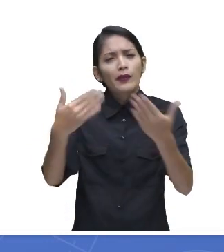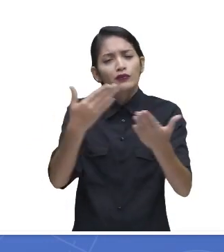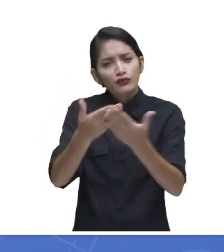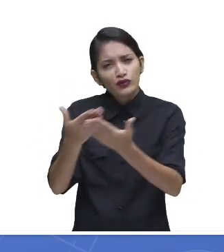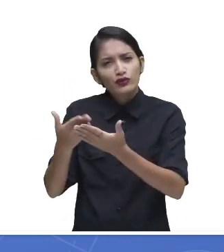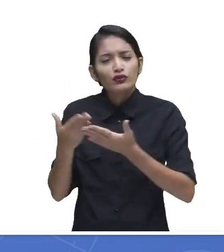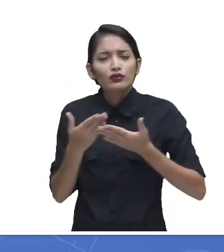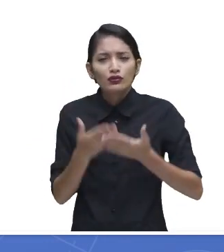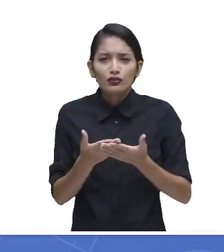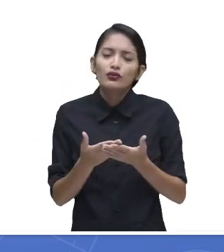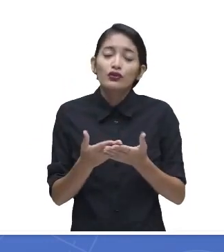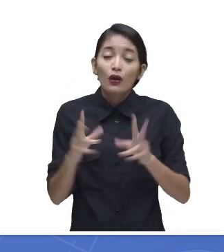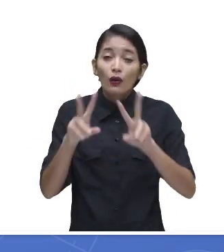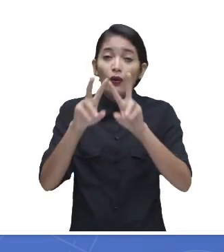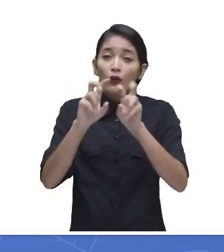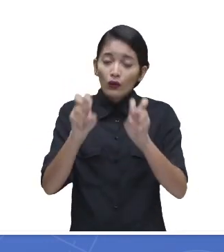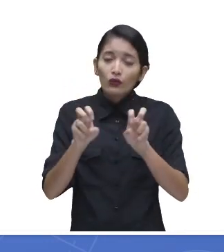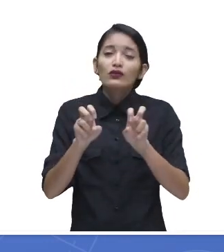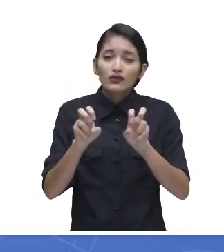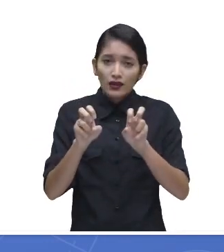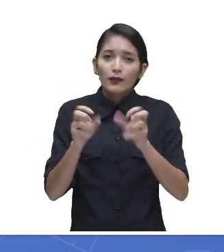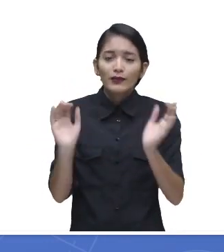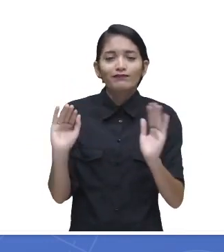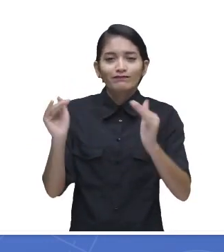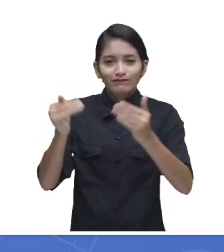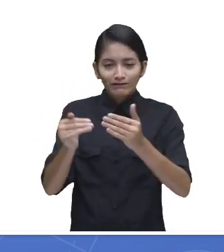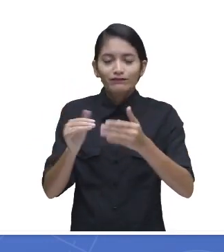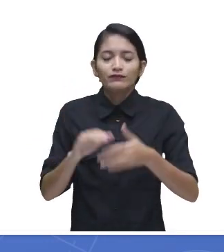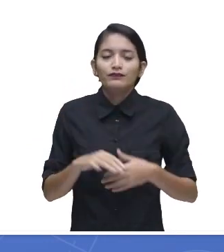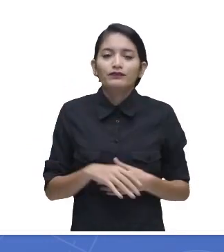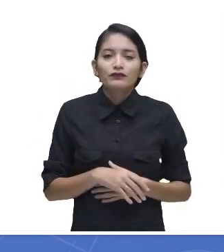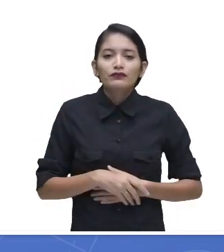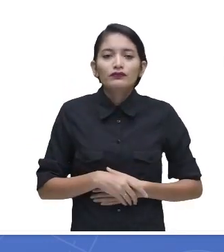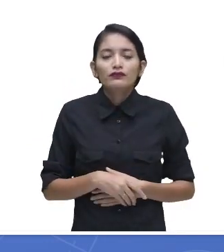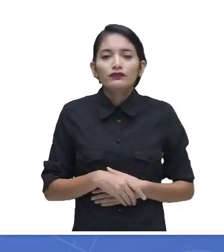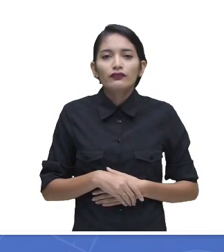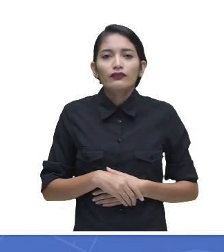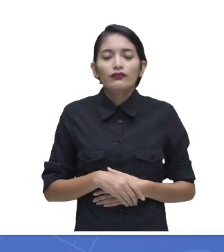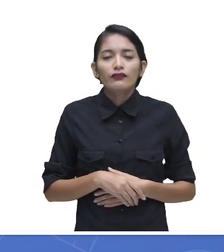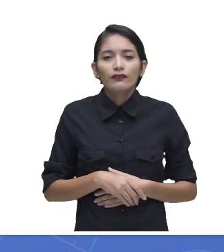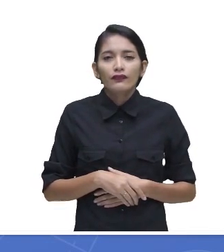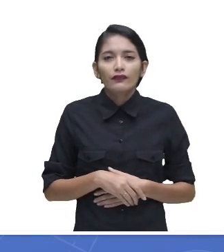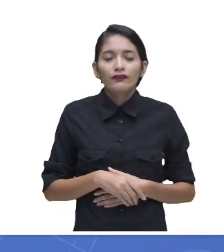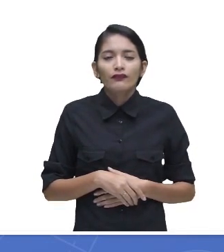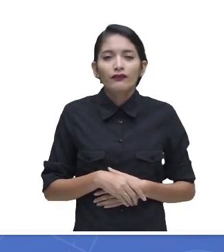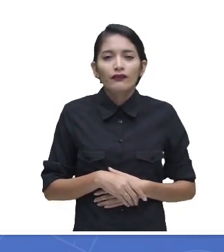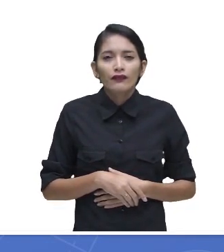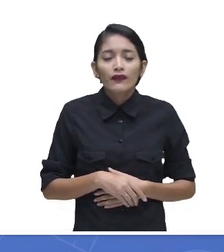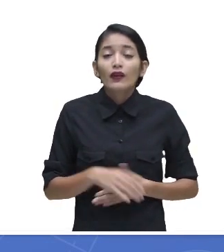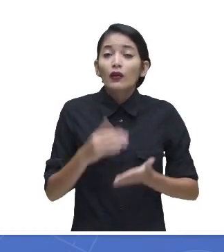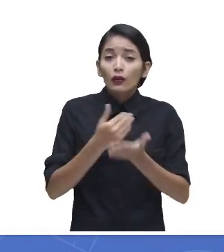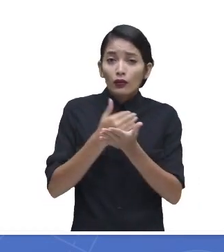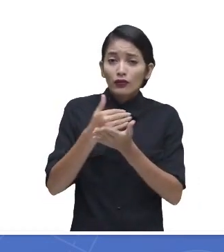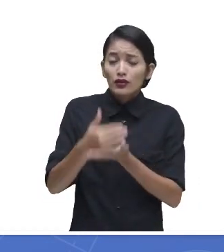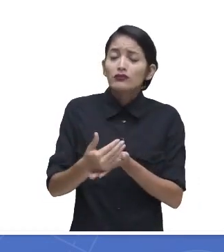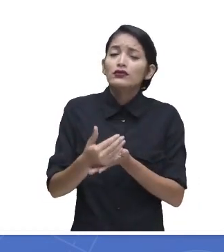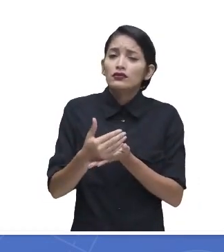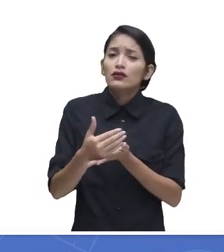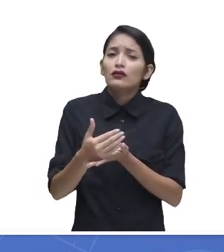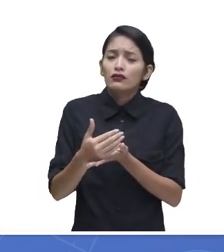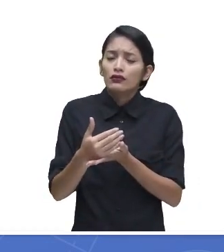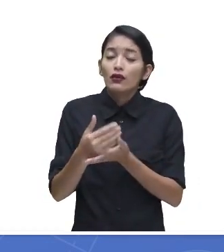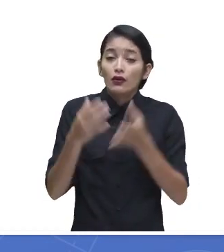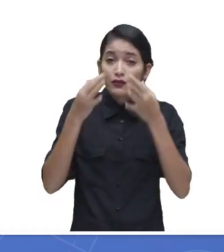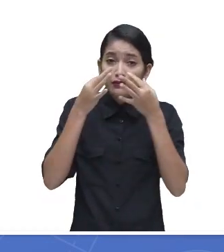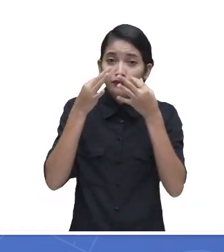então tratar justamente desse tema aí. Iniciando aqui, eu chamo a atenção de vocês o seguinte, ó, presta